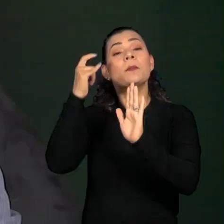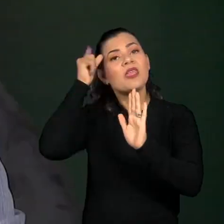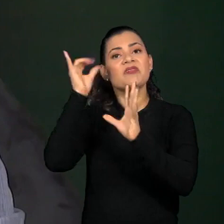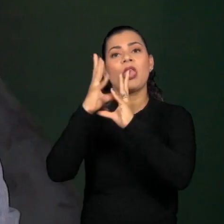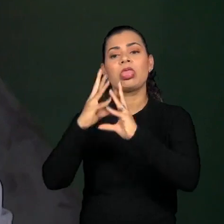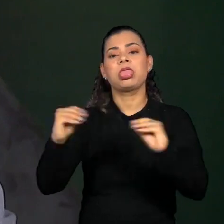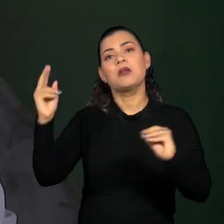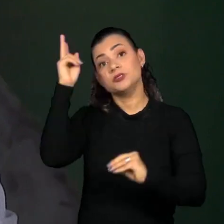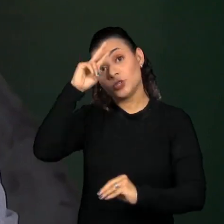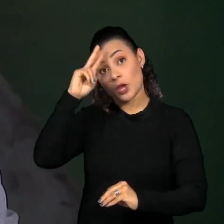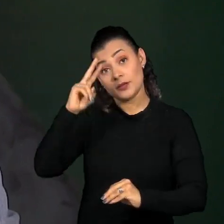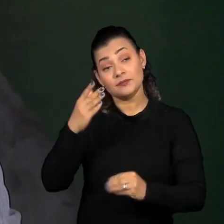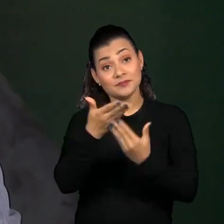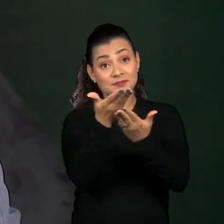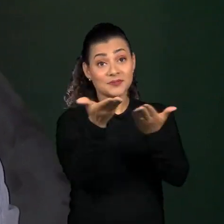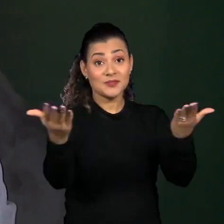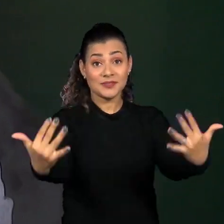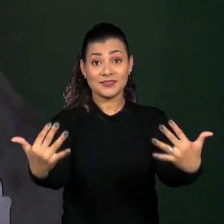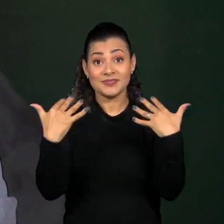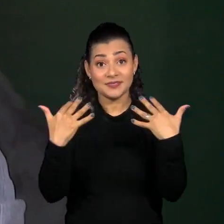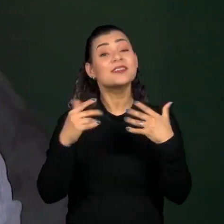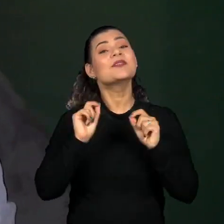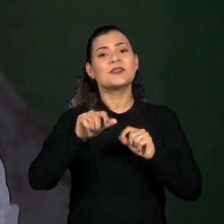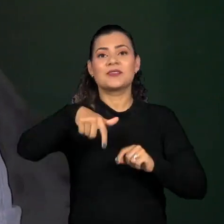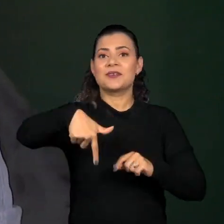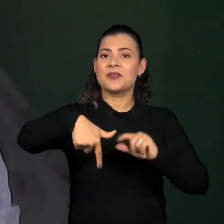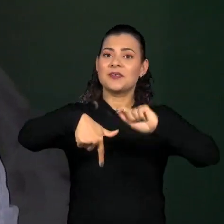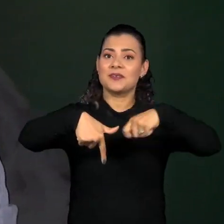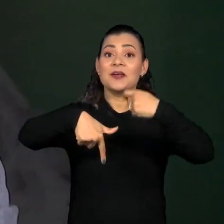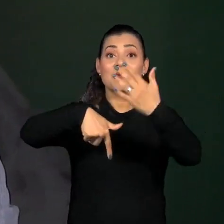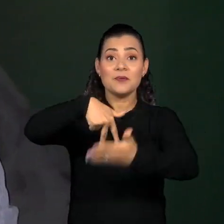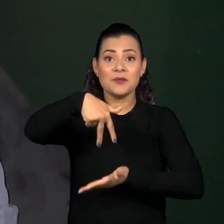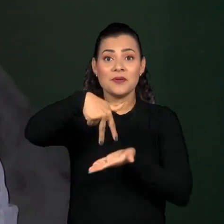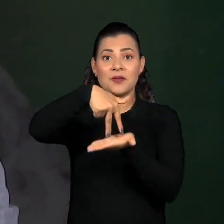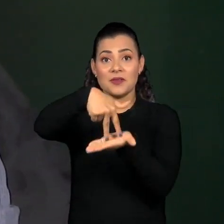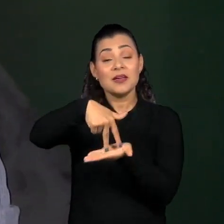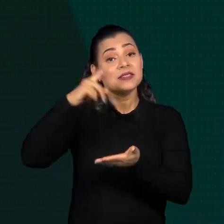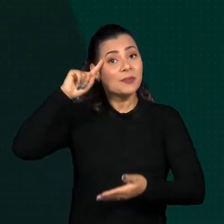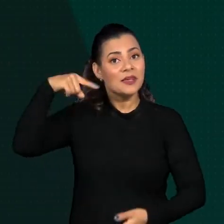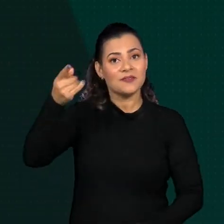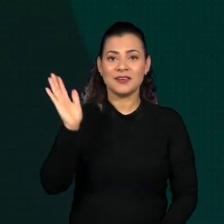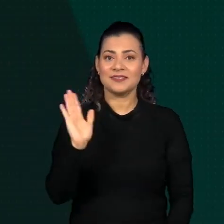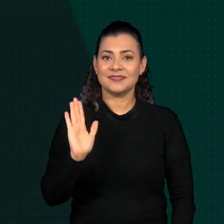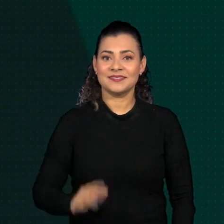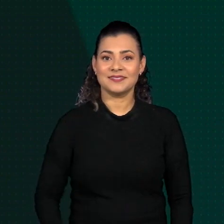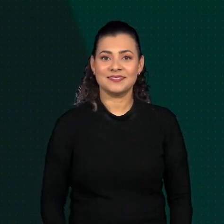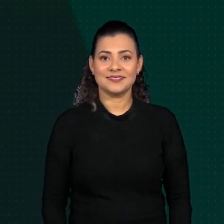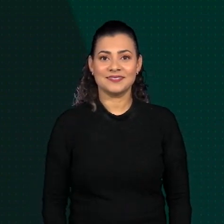história. Para você aí de casa, Negros em Foco volta semana que vem. Até lá.